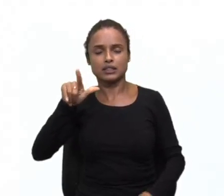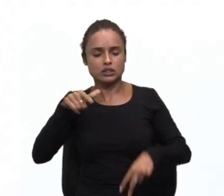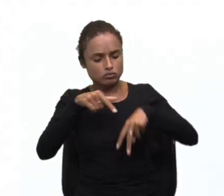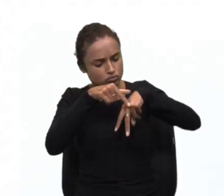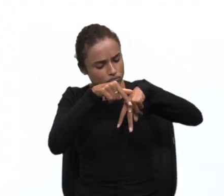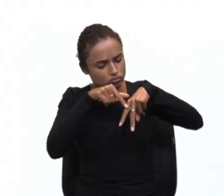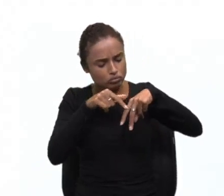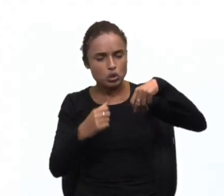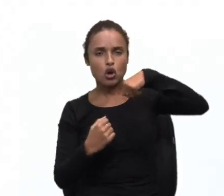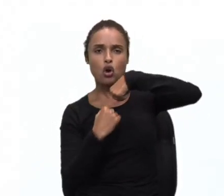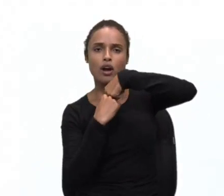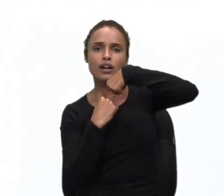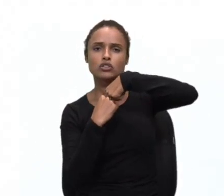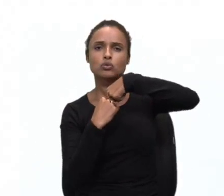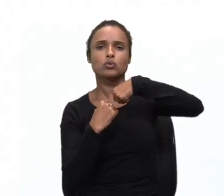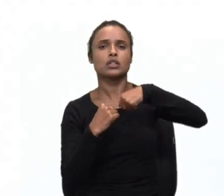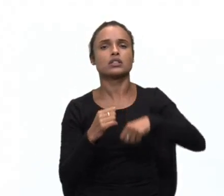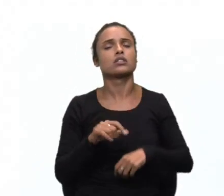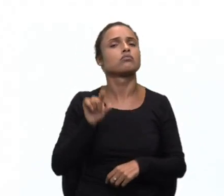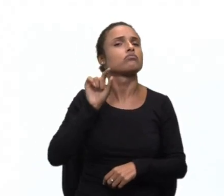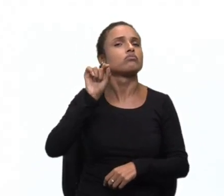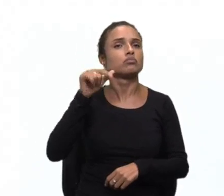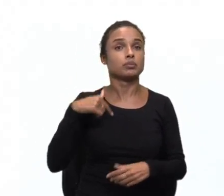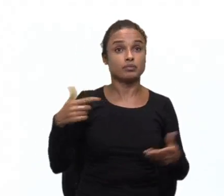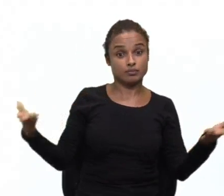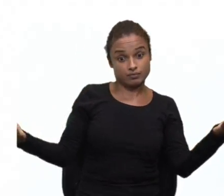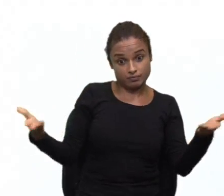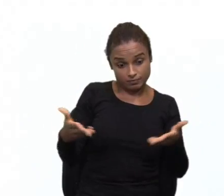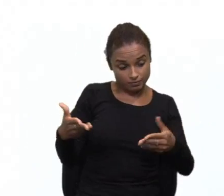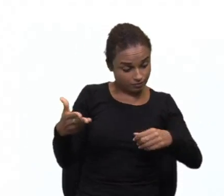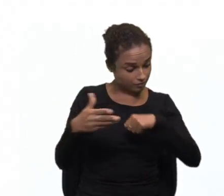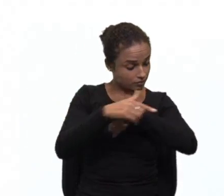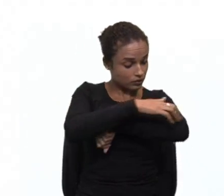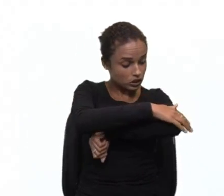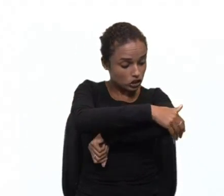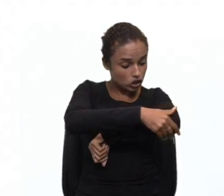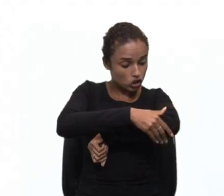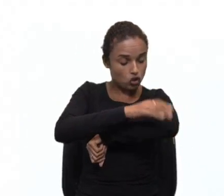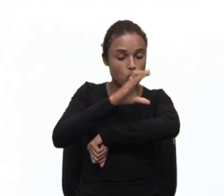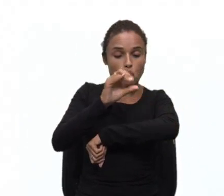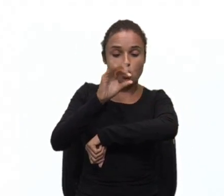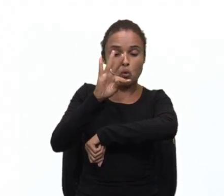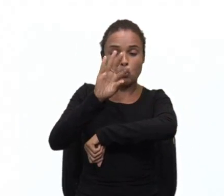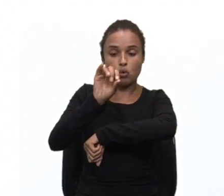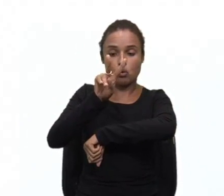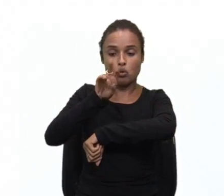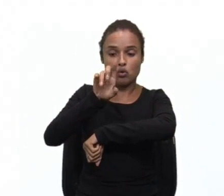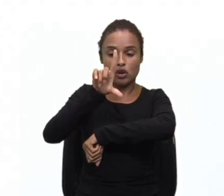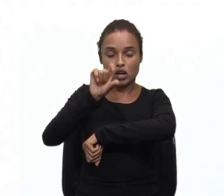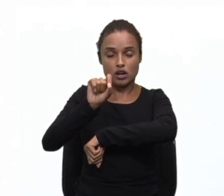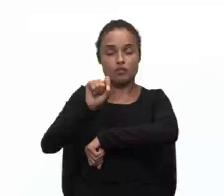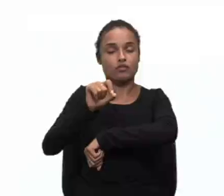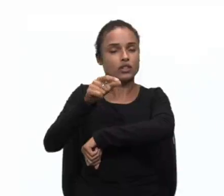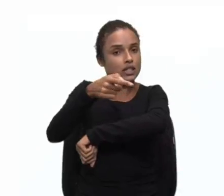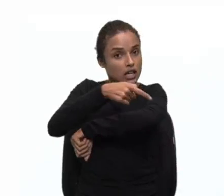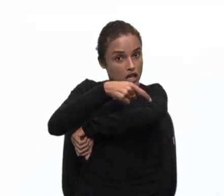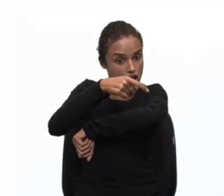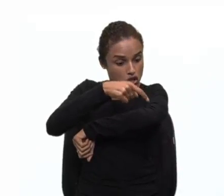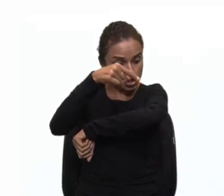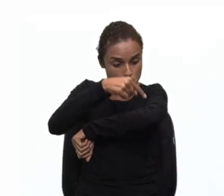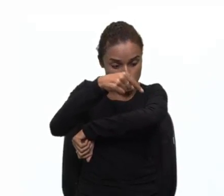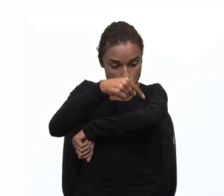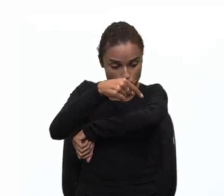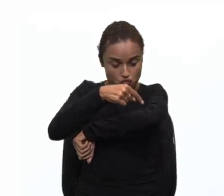Nós temos aí no cotovelo 3 articulações para que a gente junte e forme o cotovelo. A